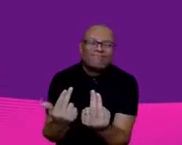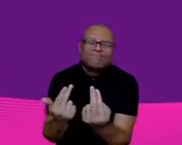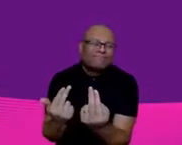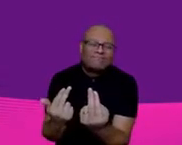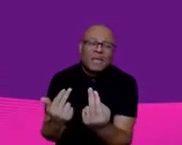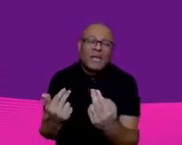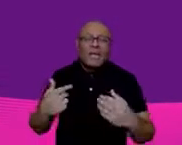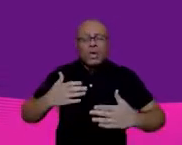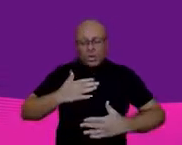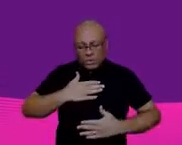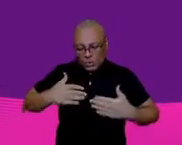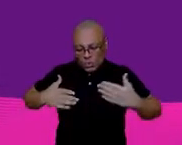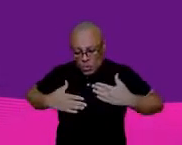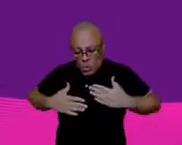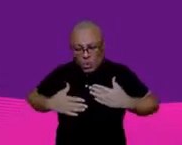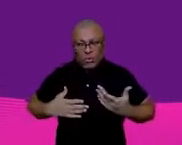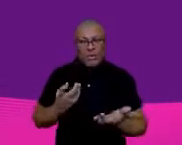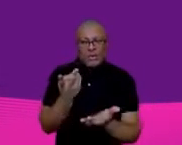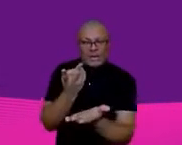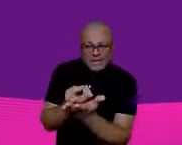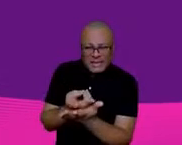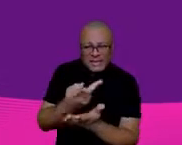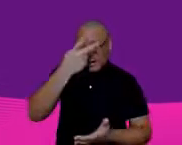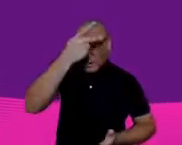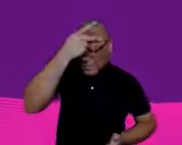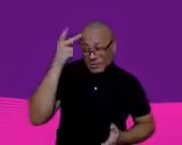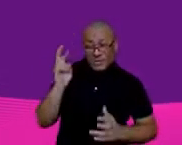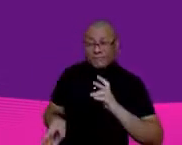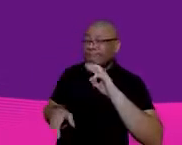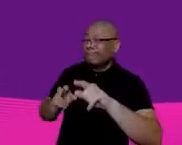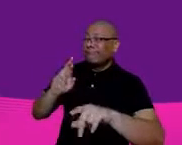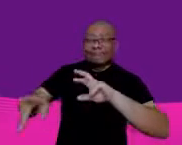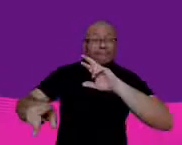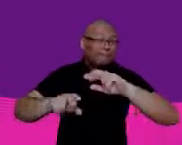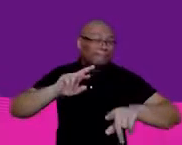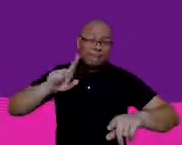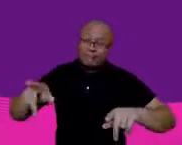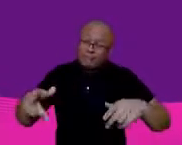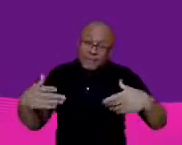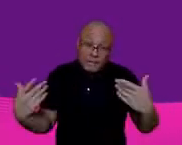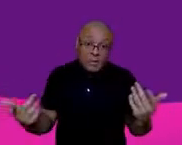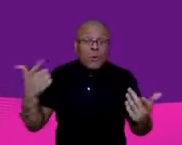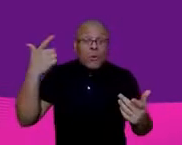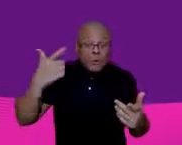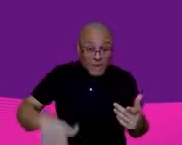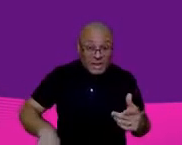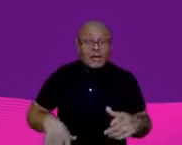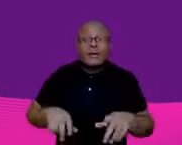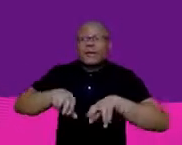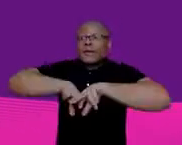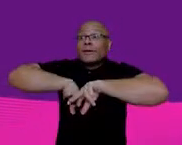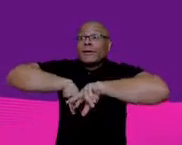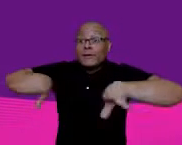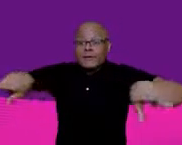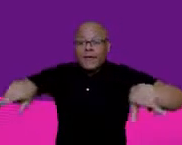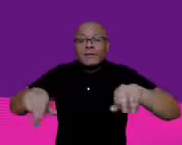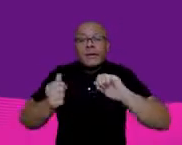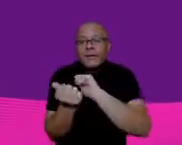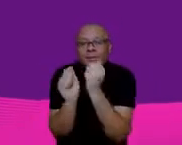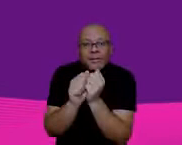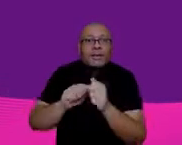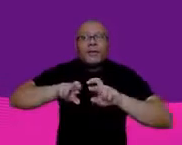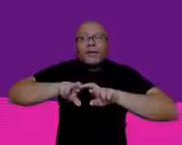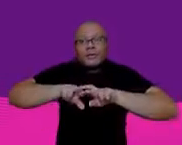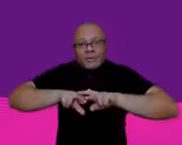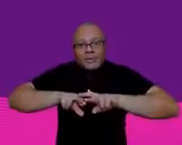diferentes pacientes, diferentes mecanismos de trauma. Então, a gente tem, além de fraturas diversas, a gente tem soluções diversas. No entanto, a gente